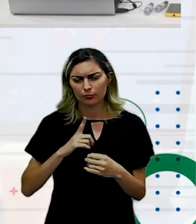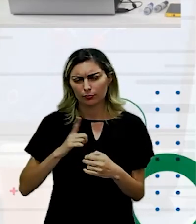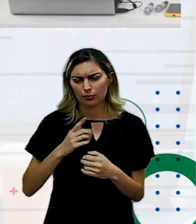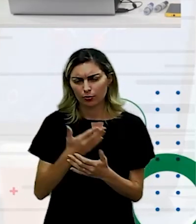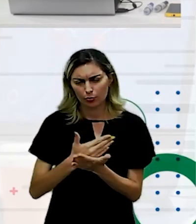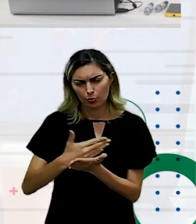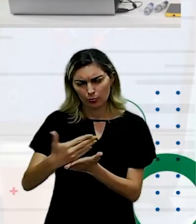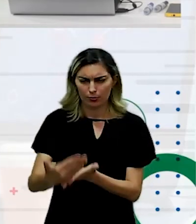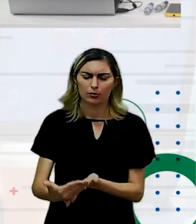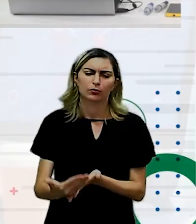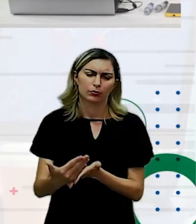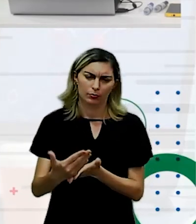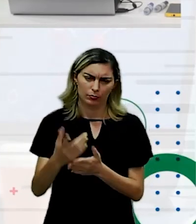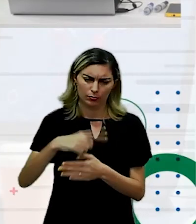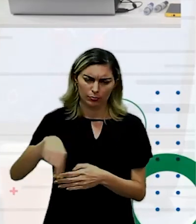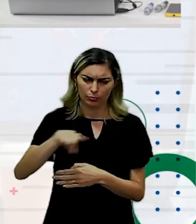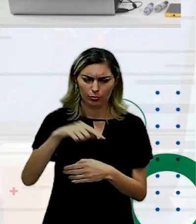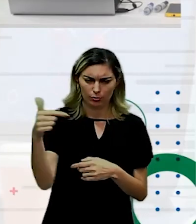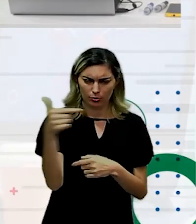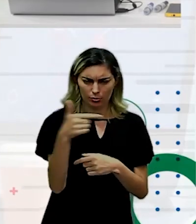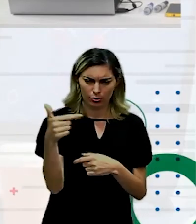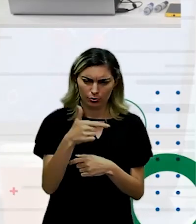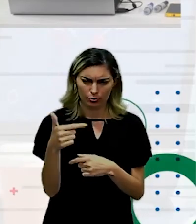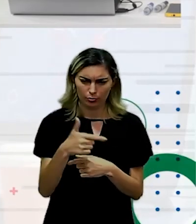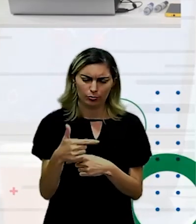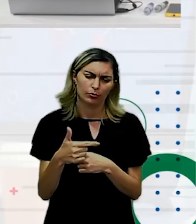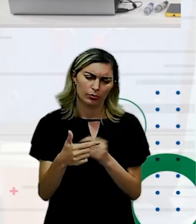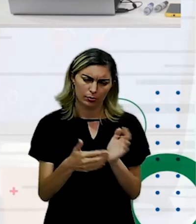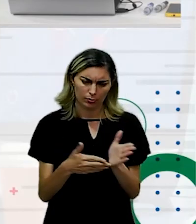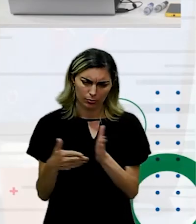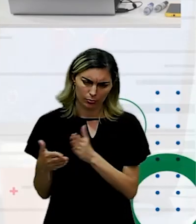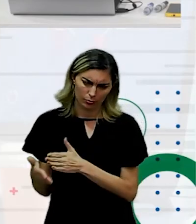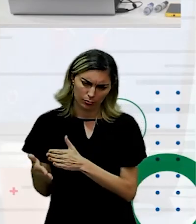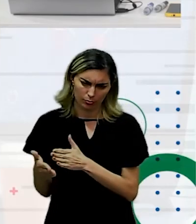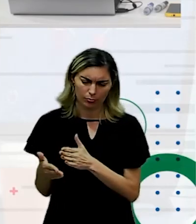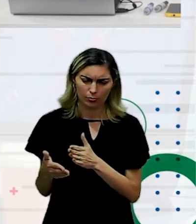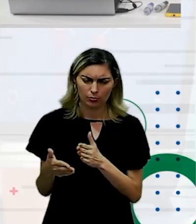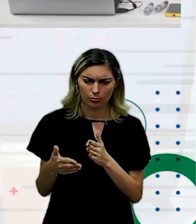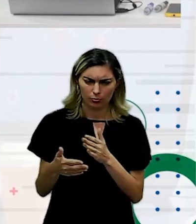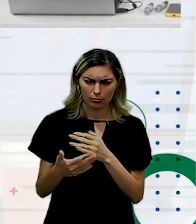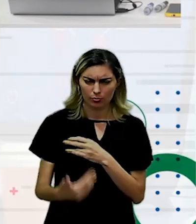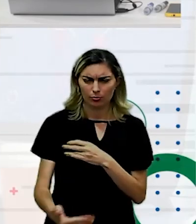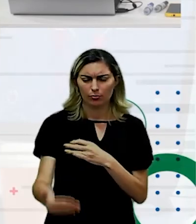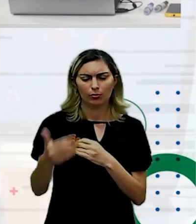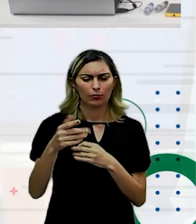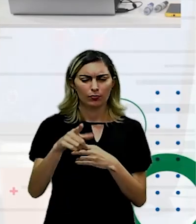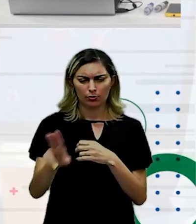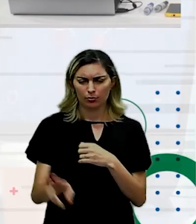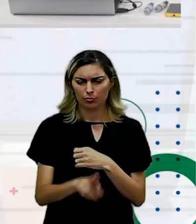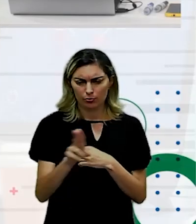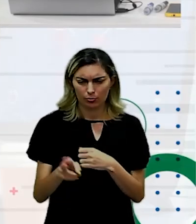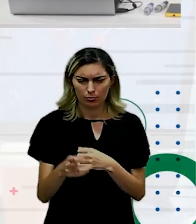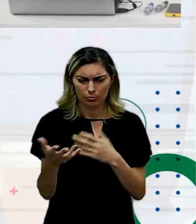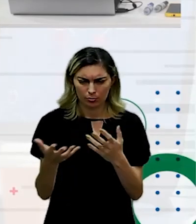começo dessa nossa segunda parte. O Sketch, o Figma ou o Adobe XD. Você pode usar o que você quiser. Eu,